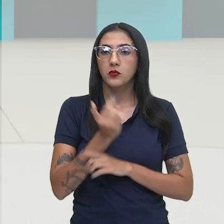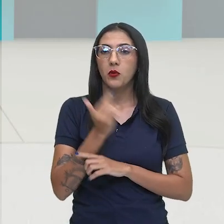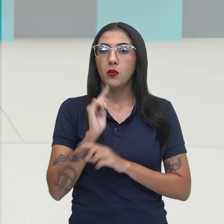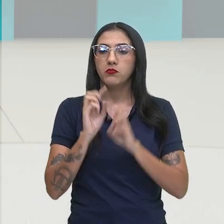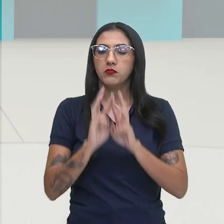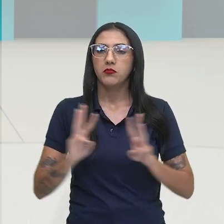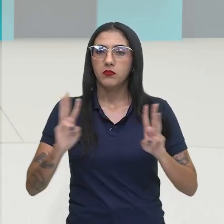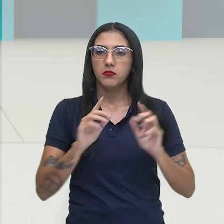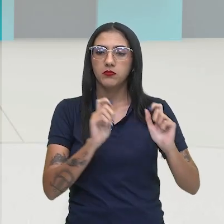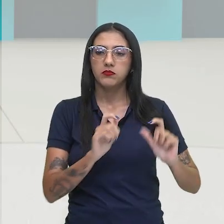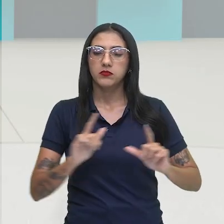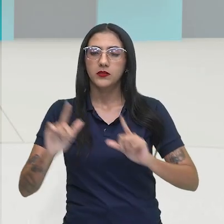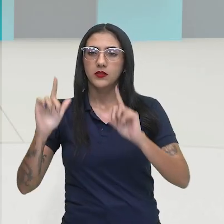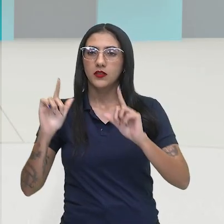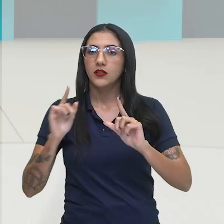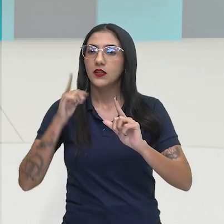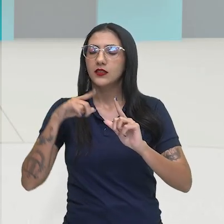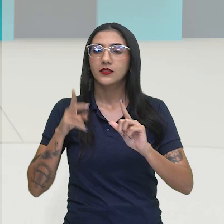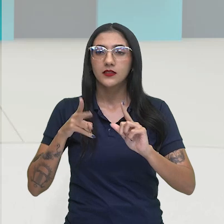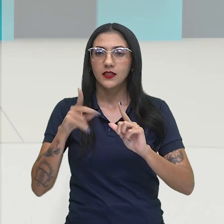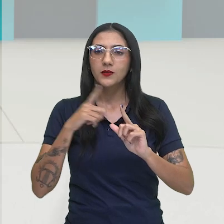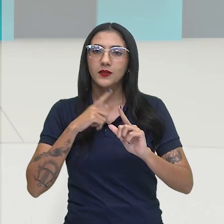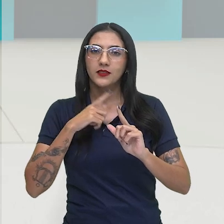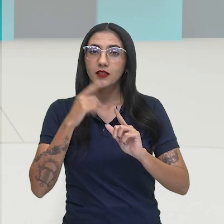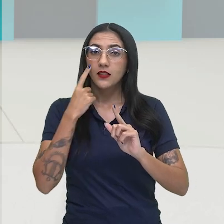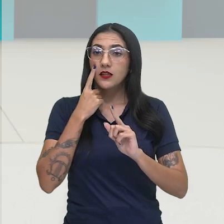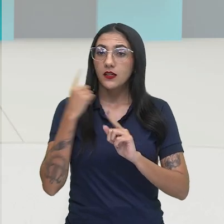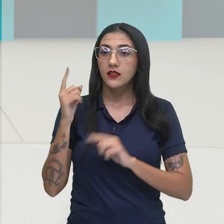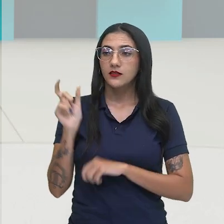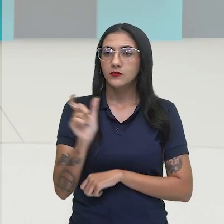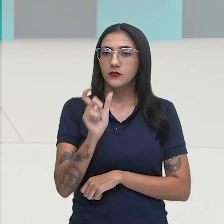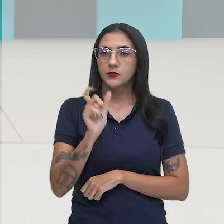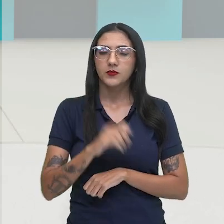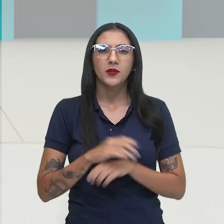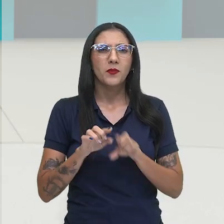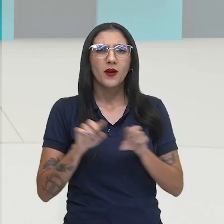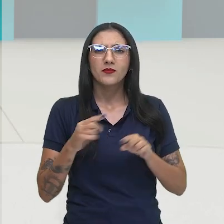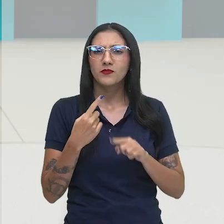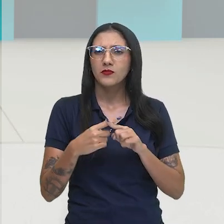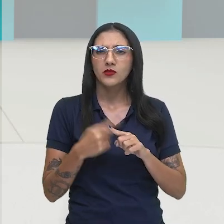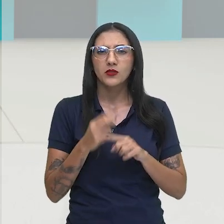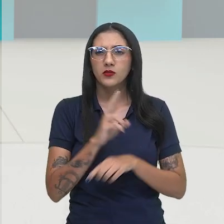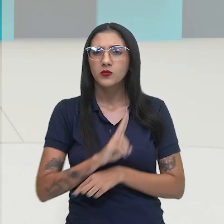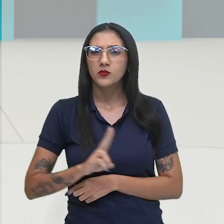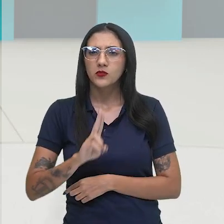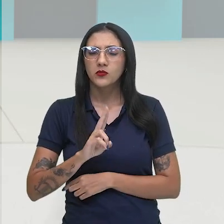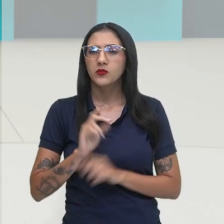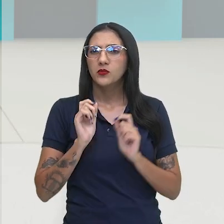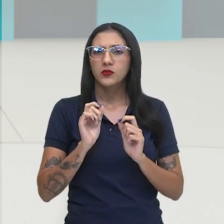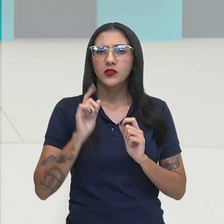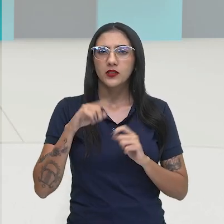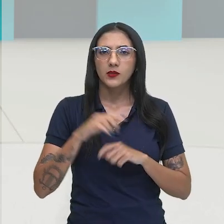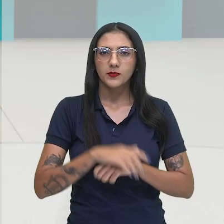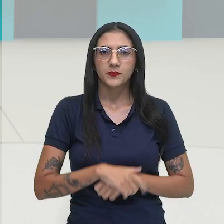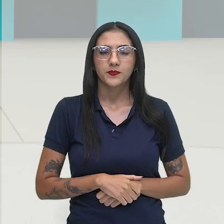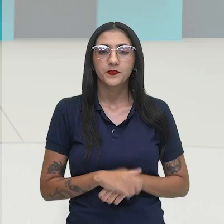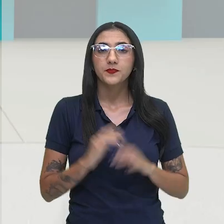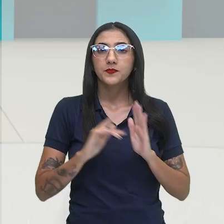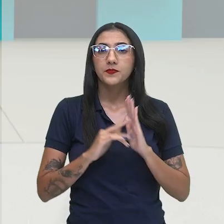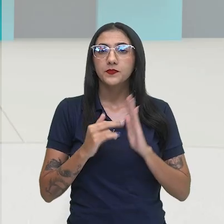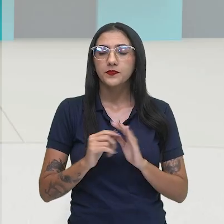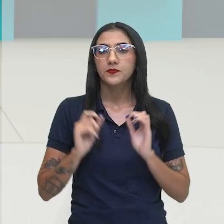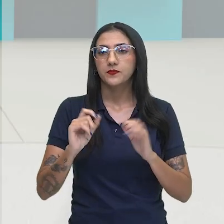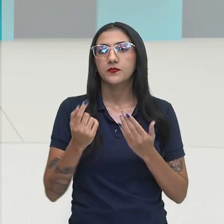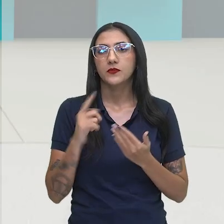outra página, e o início dessa página vai ter sempre esse início aqui. Mas o que serve? Para que ele serve? O que é isso? Então, o significado é uma